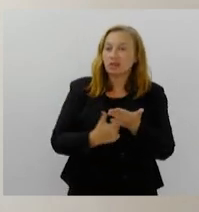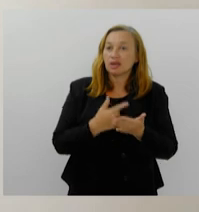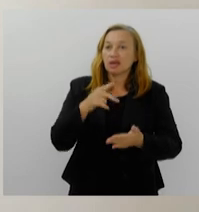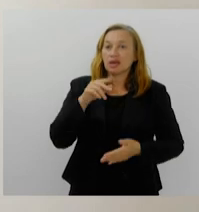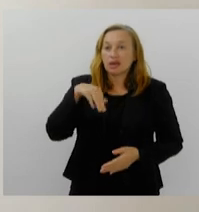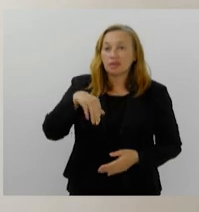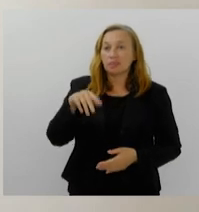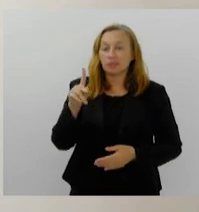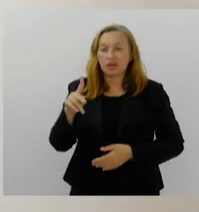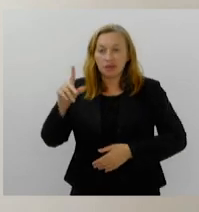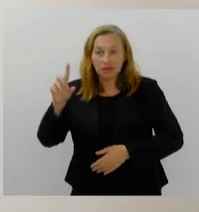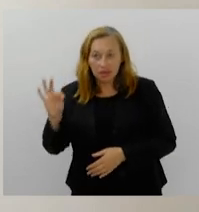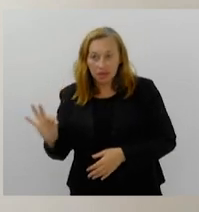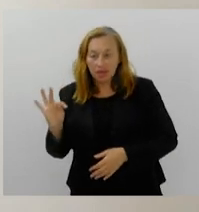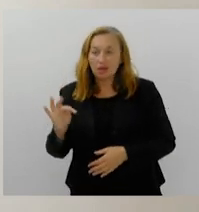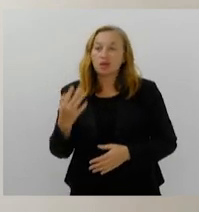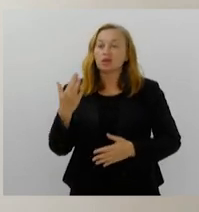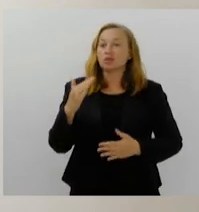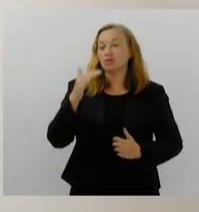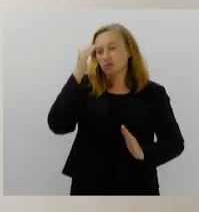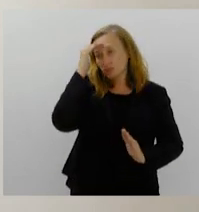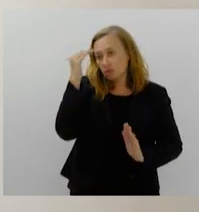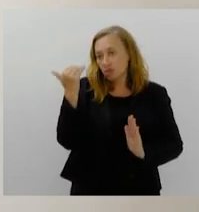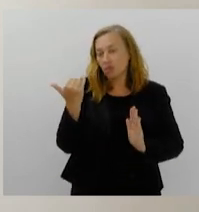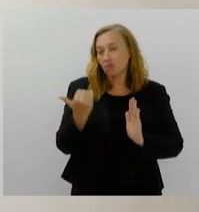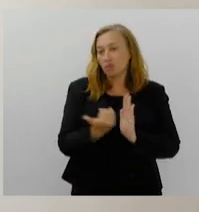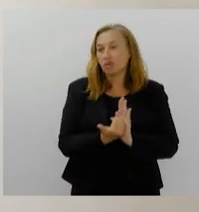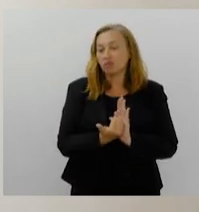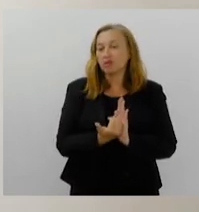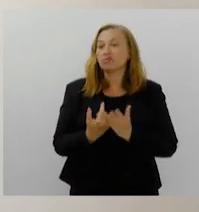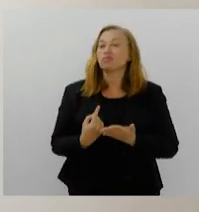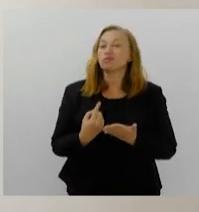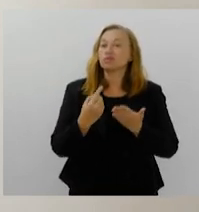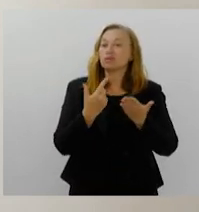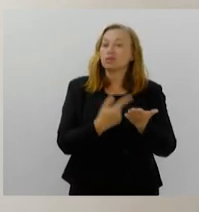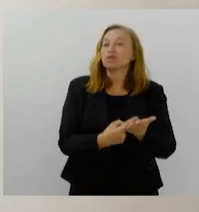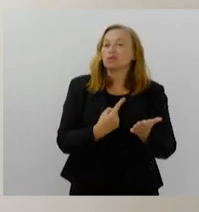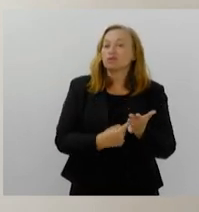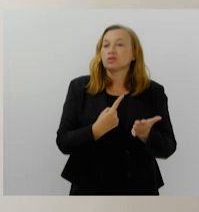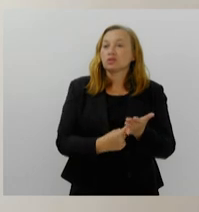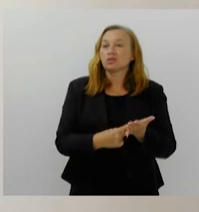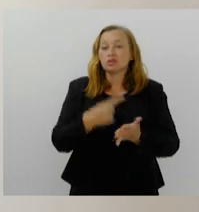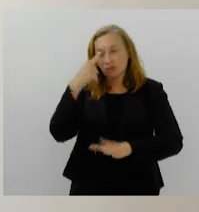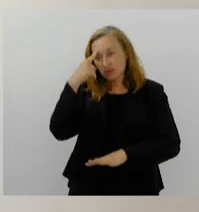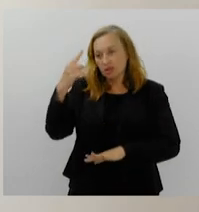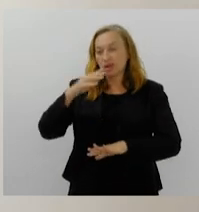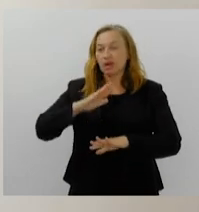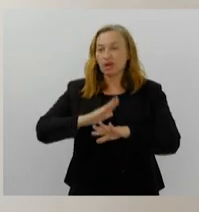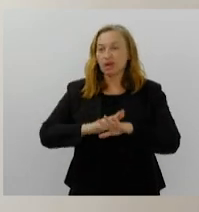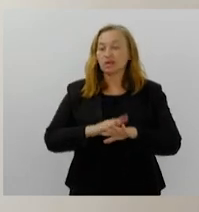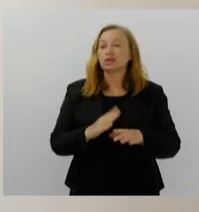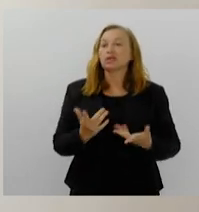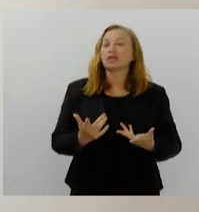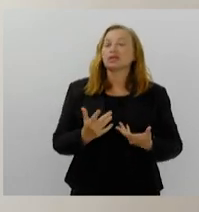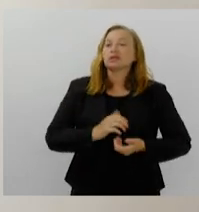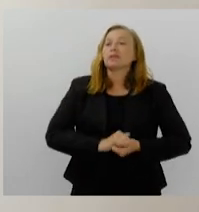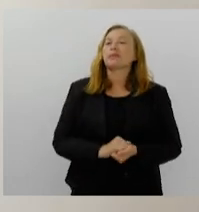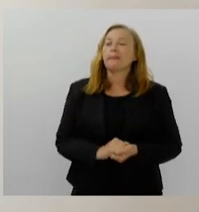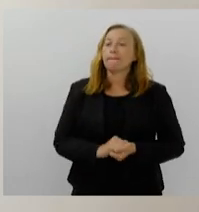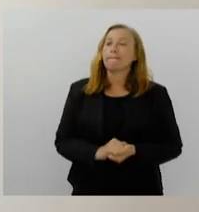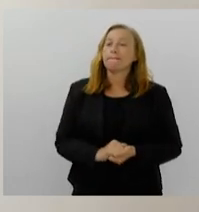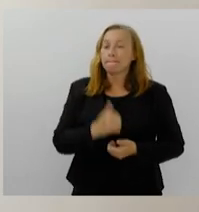renova nosso compromisso com os ideais do Sr. Orlandino, que são também os ideais institucionais do MPT.